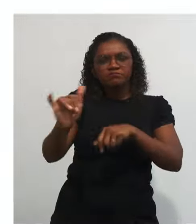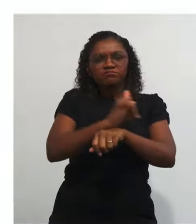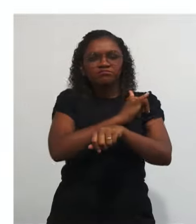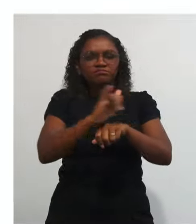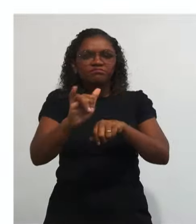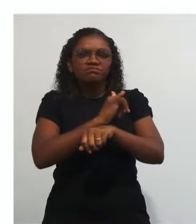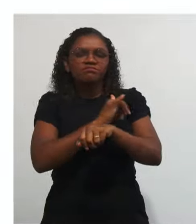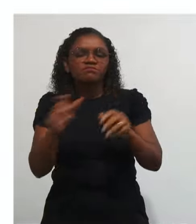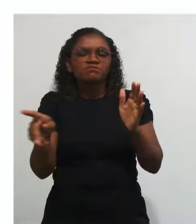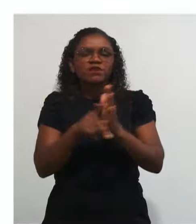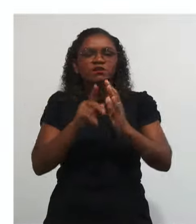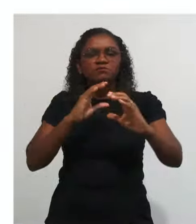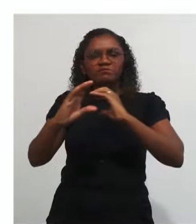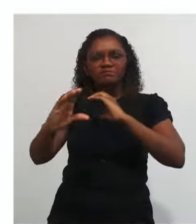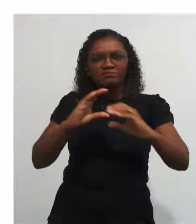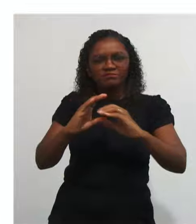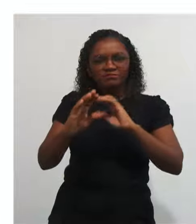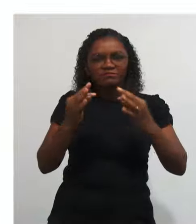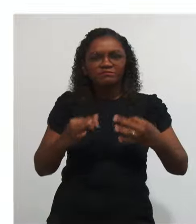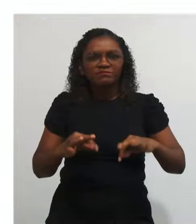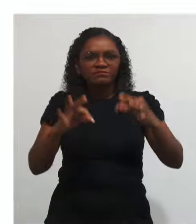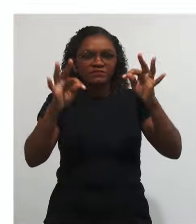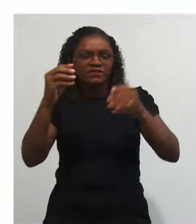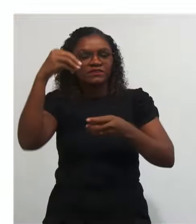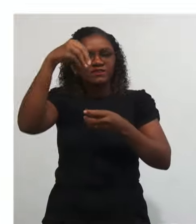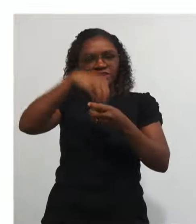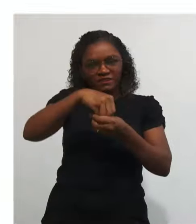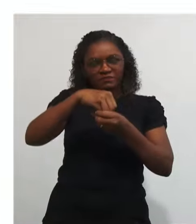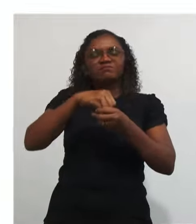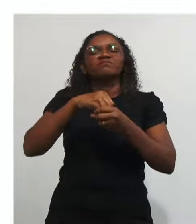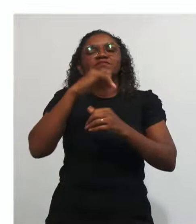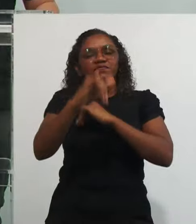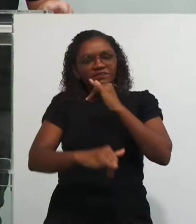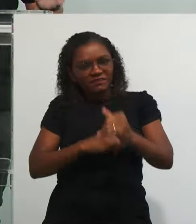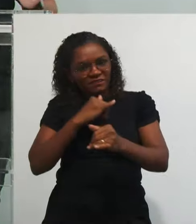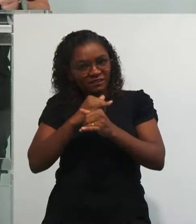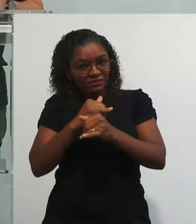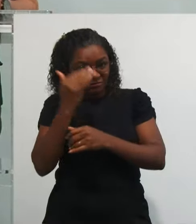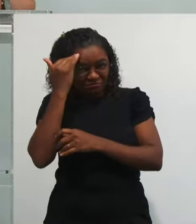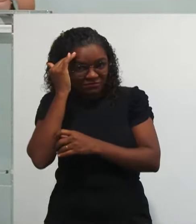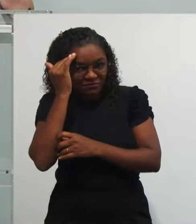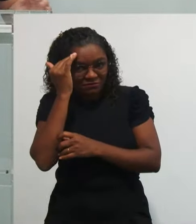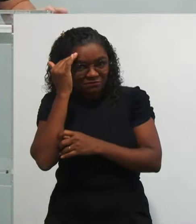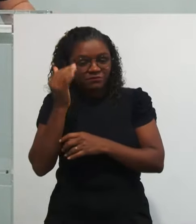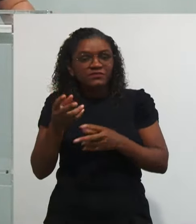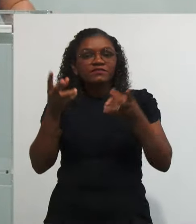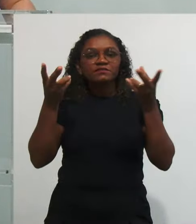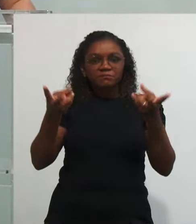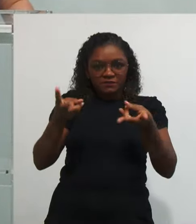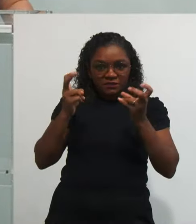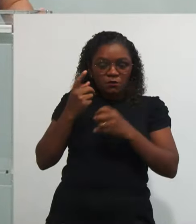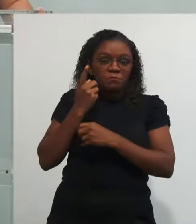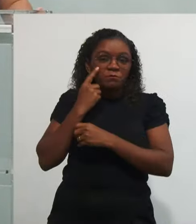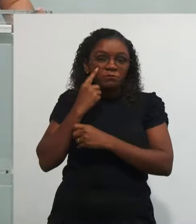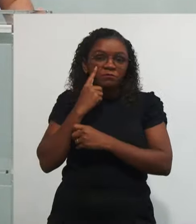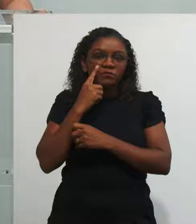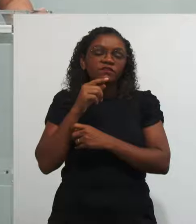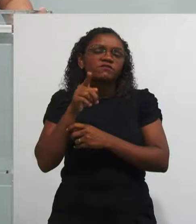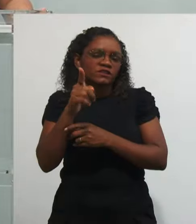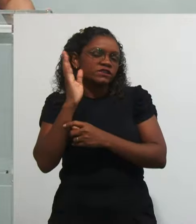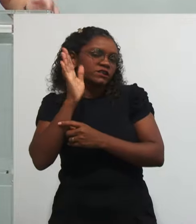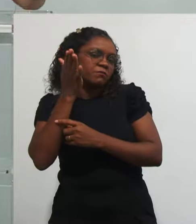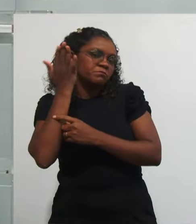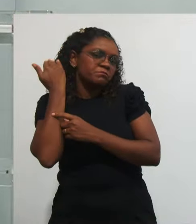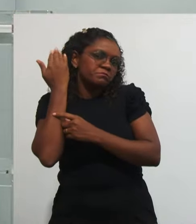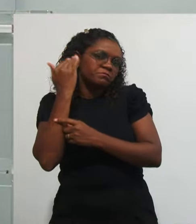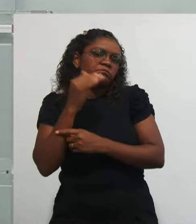comunicação na internet e observe aqui Quantas vezes você estava ali navegando né nas suas redes sociais